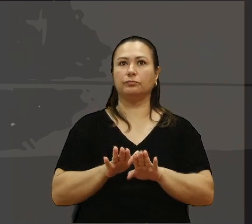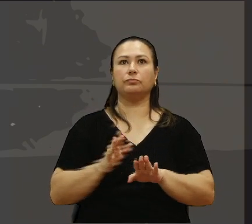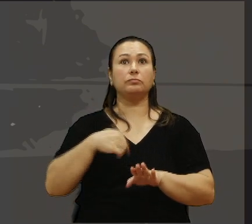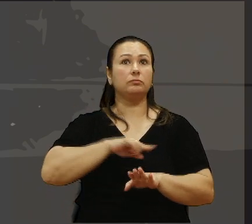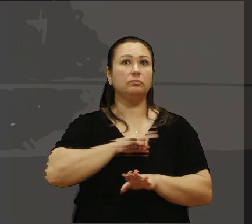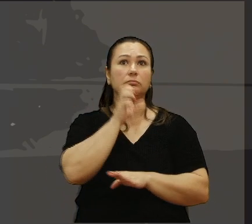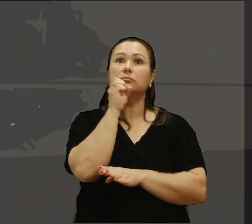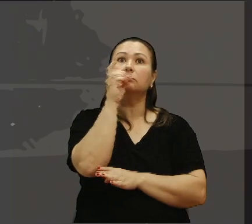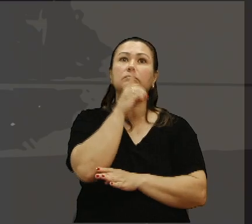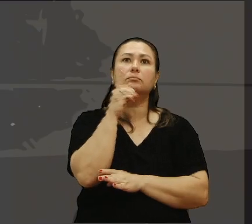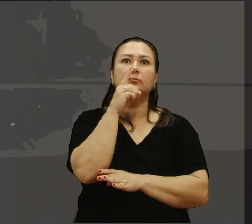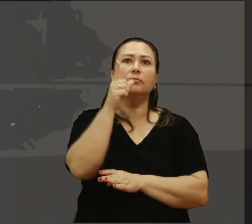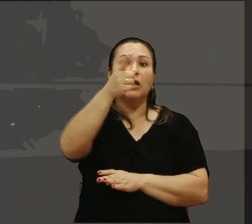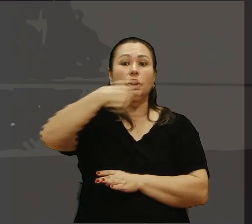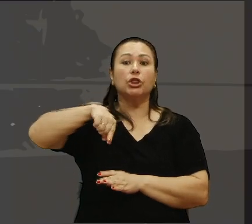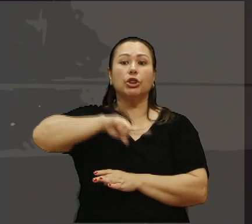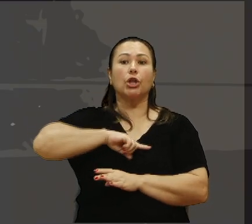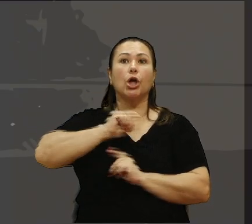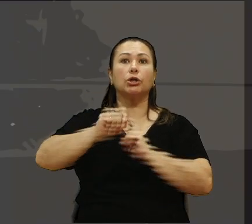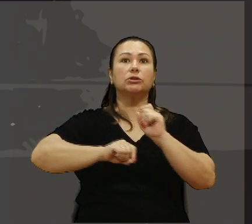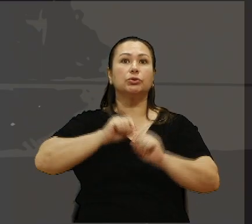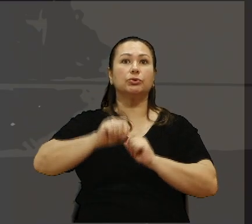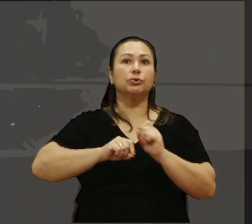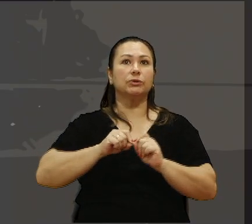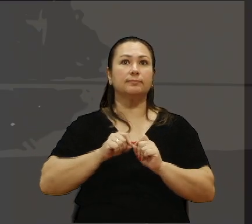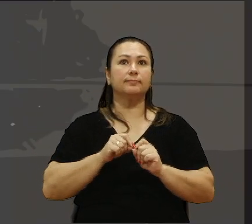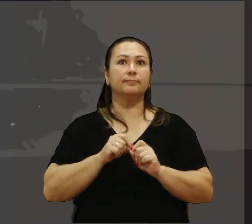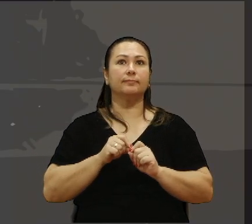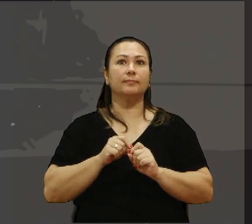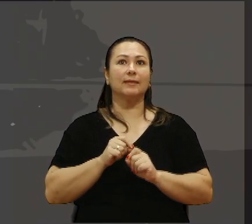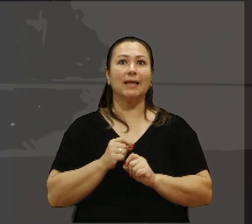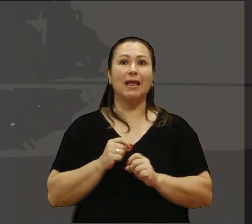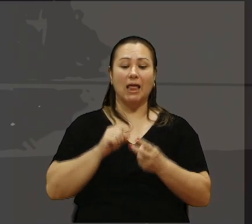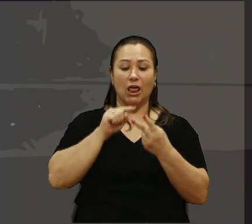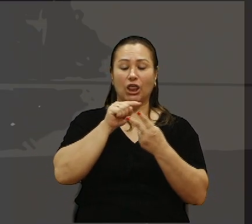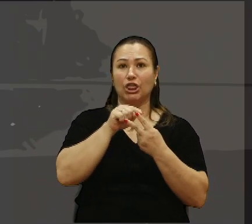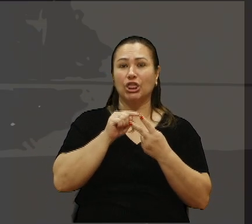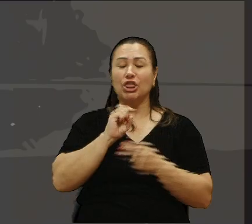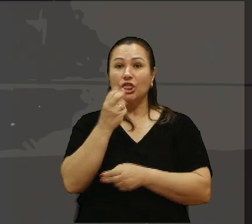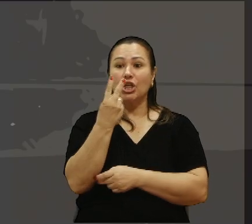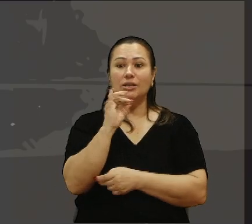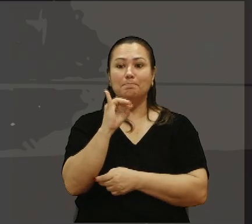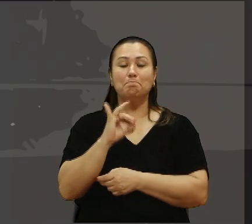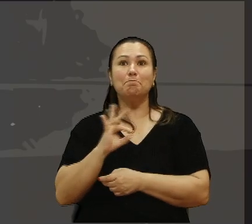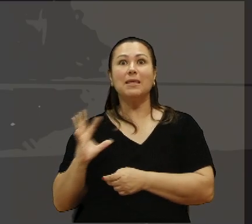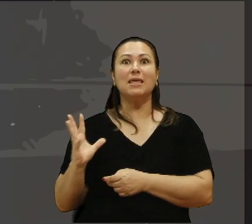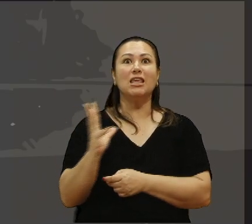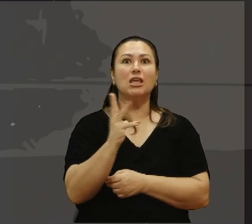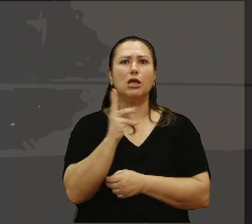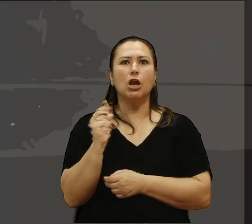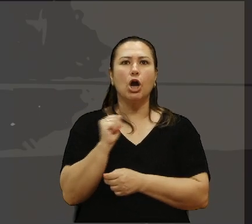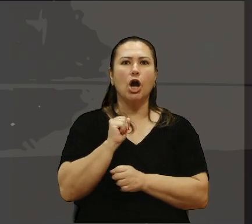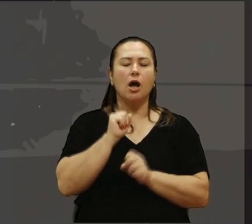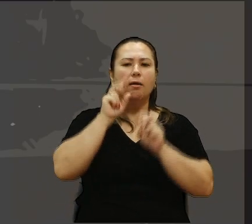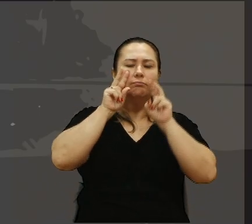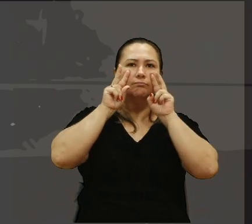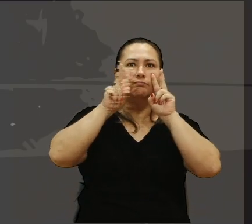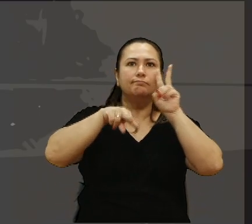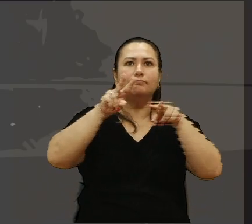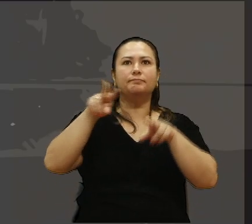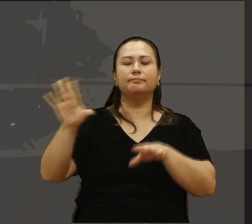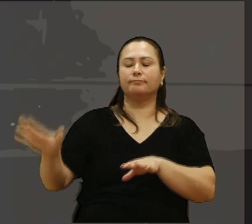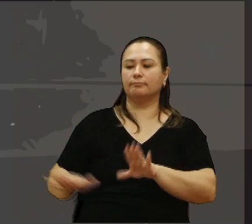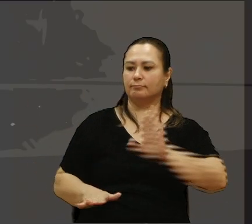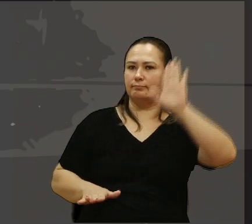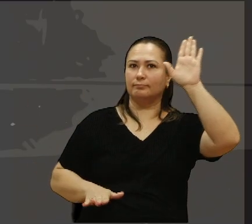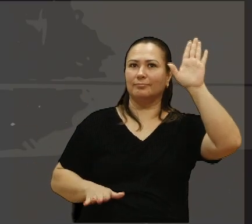semana, nós tivemos 2 milhões de visualizações. Presidente,